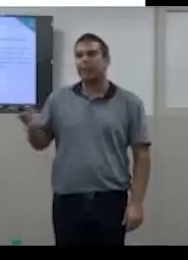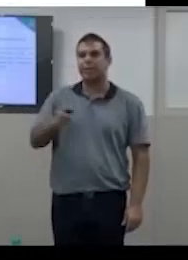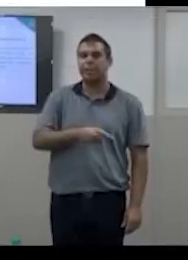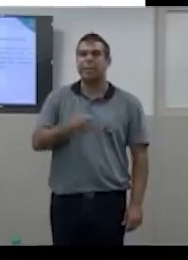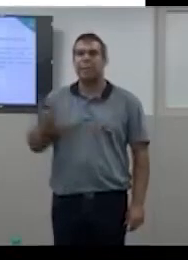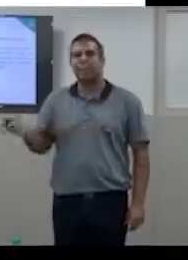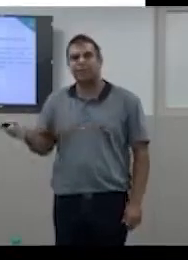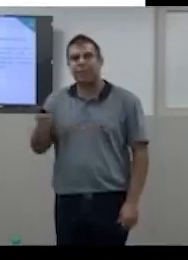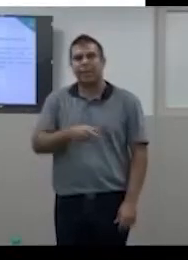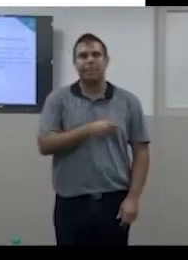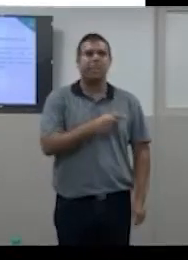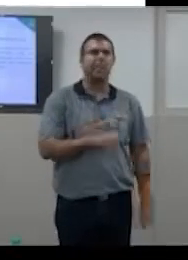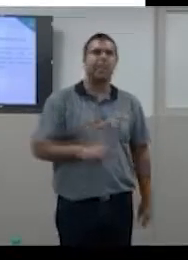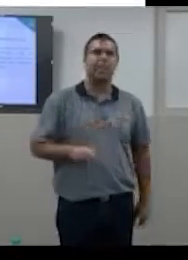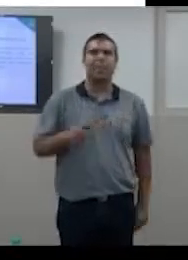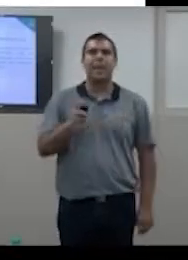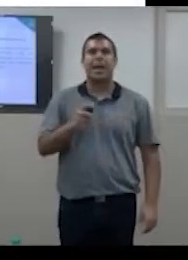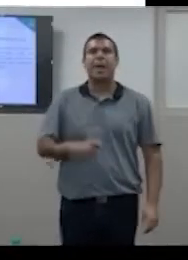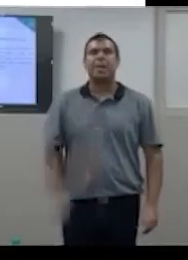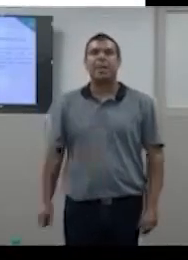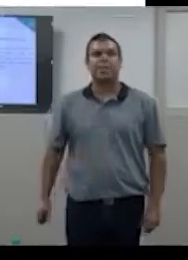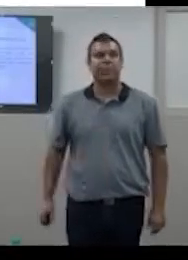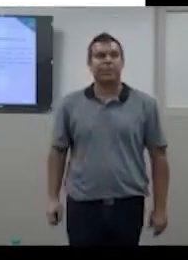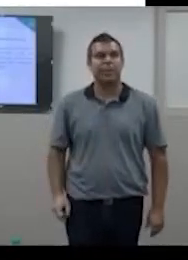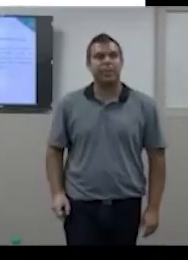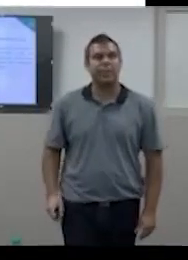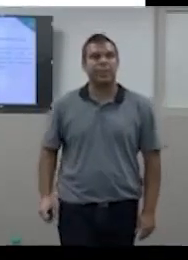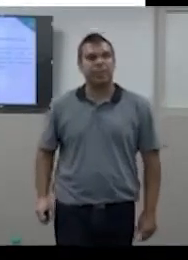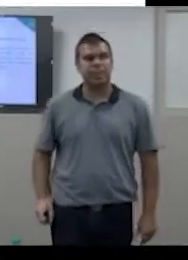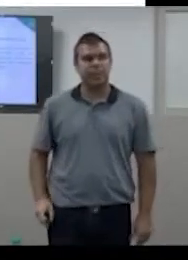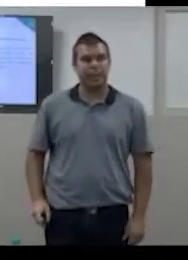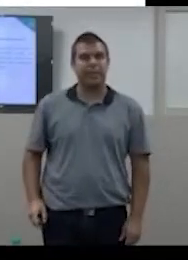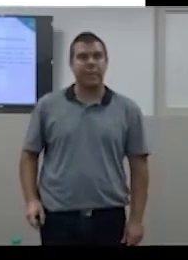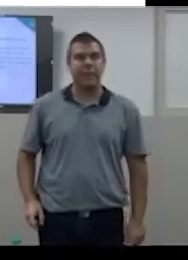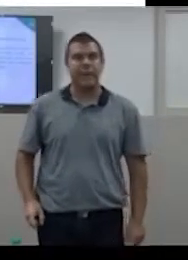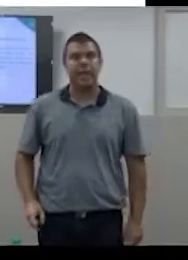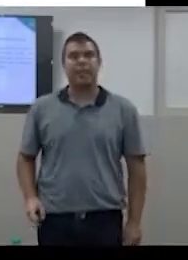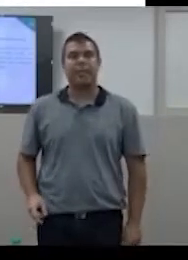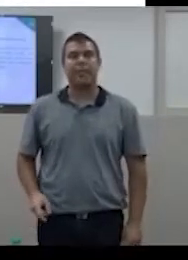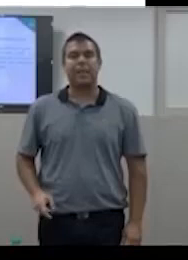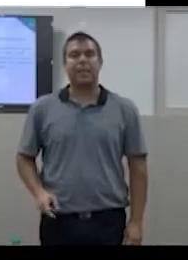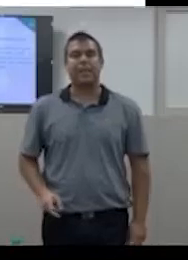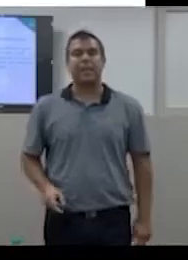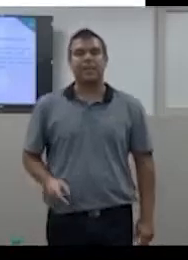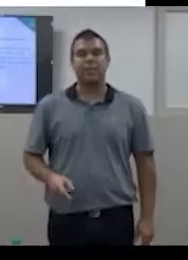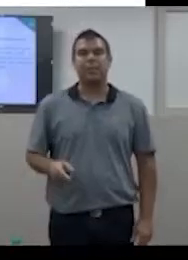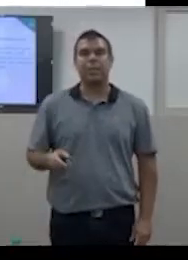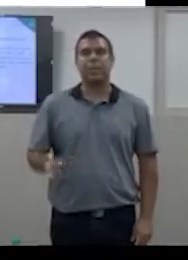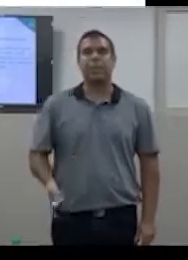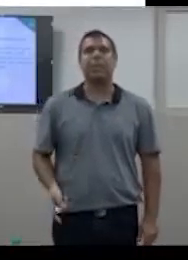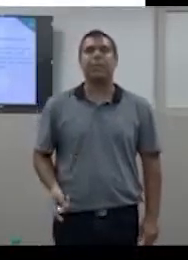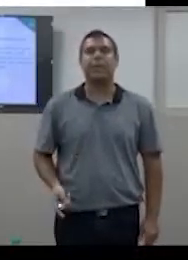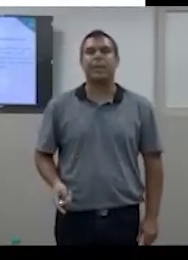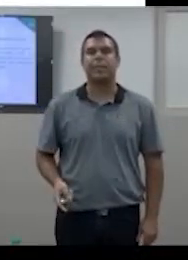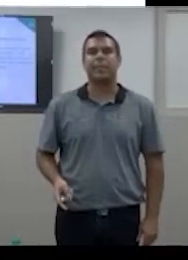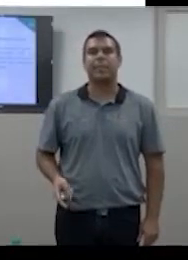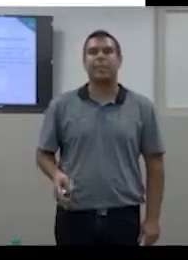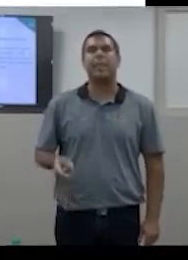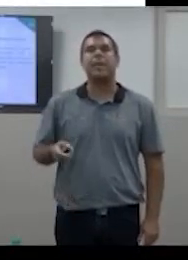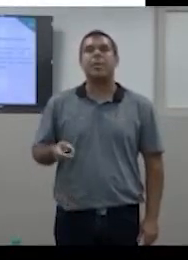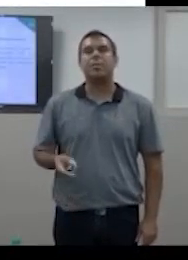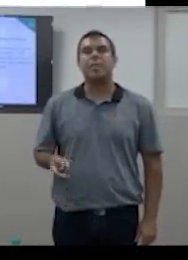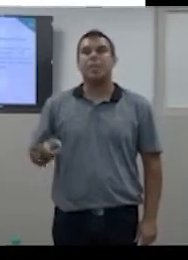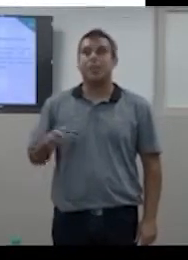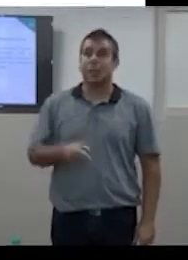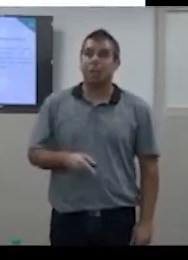reversível. Ela vai e volta, transita, mas está de boa. Agora, uma transformação química, o que acontece? Aí você vai ter que, dentro desse conceito, aí você vai estar